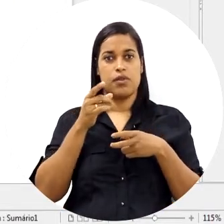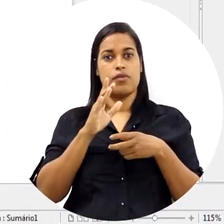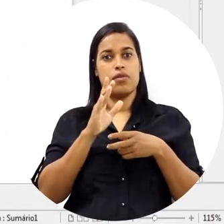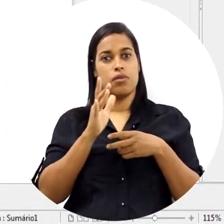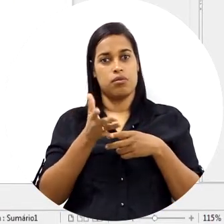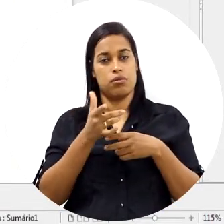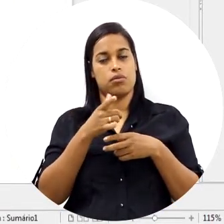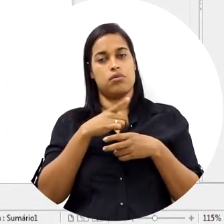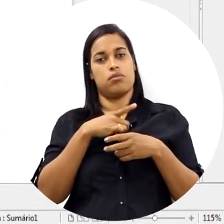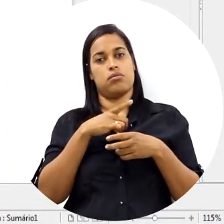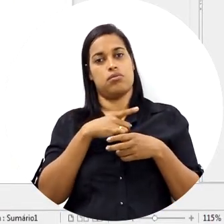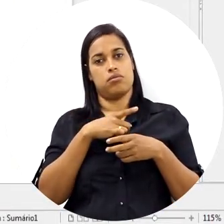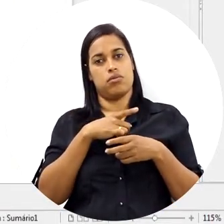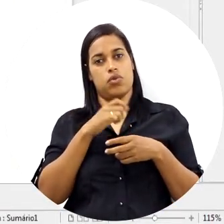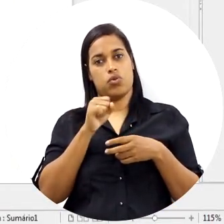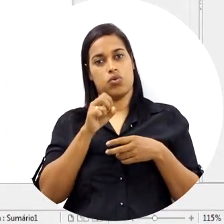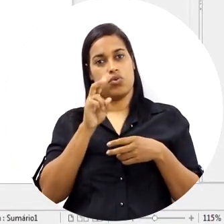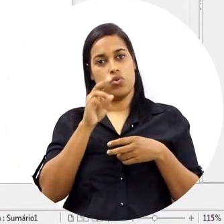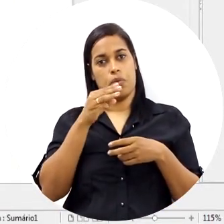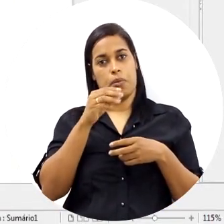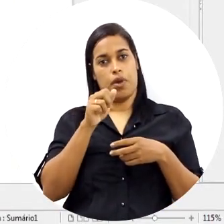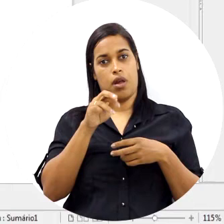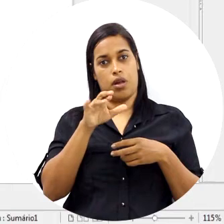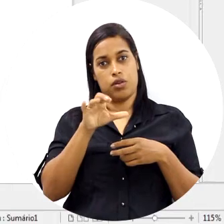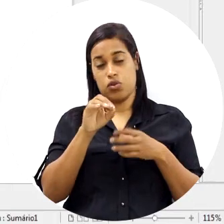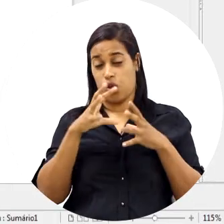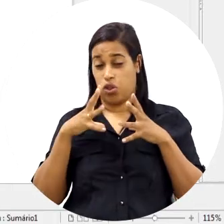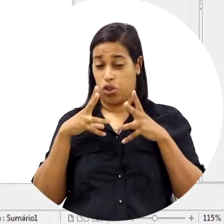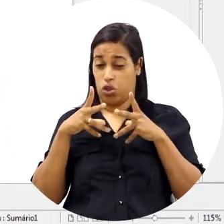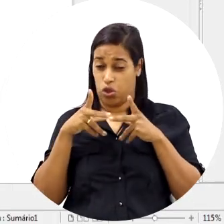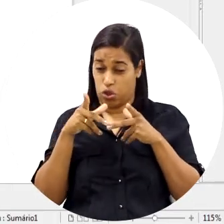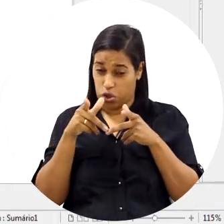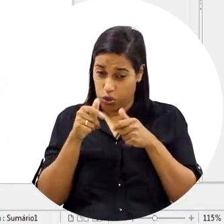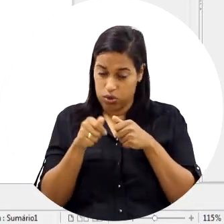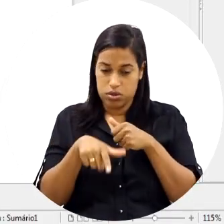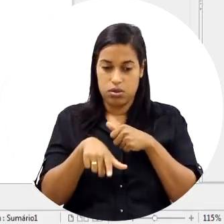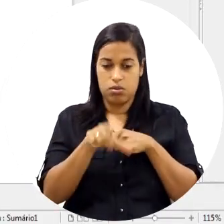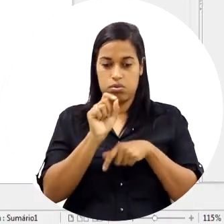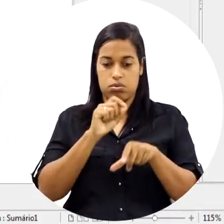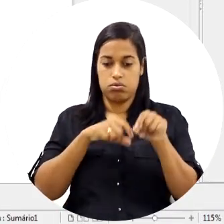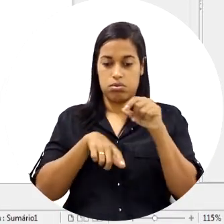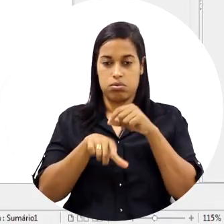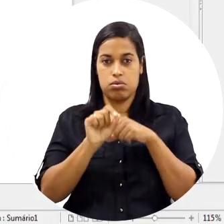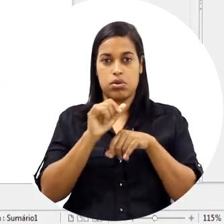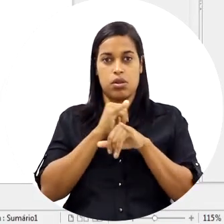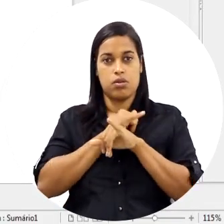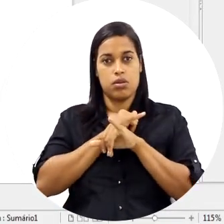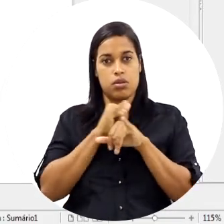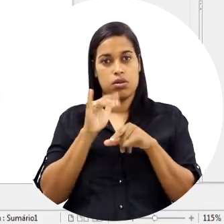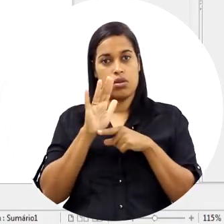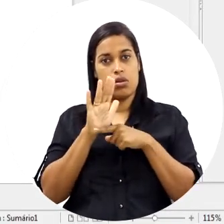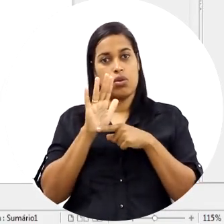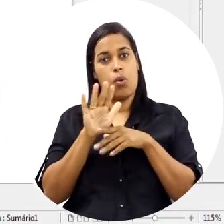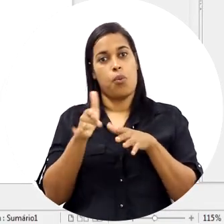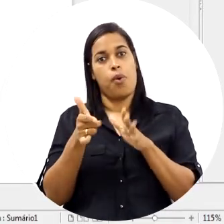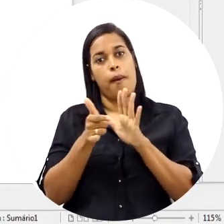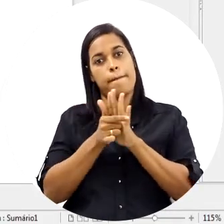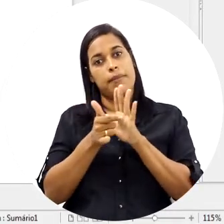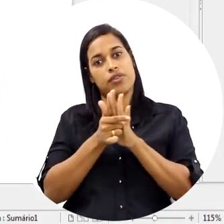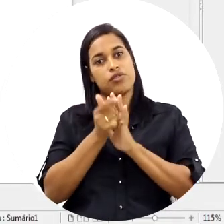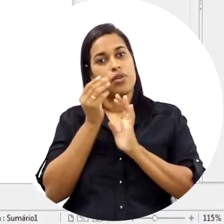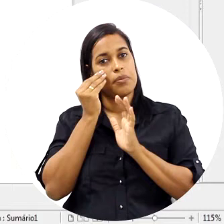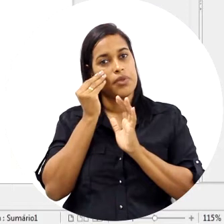automaticamente gerou para mim um sumário indicando todas as seções que eu selecionei anteriormente e indicando, claro, no sumário qual a página